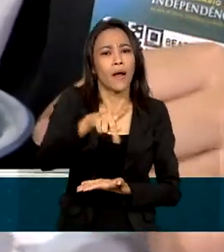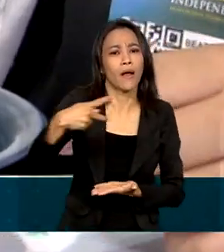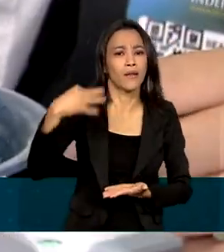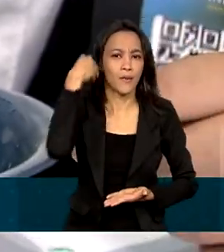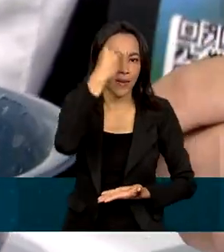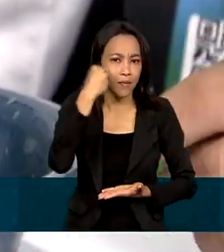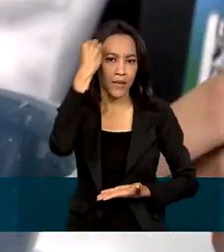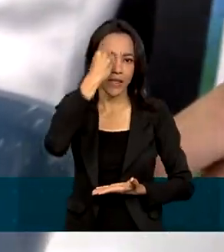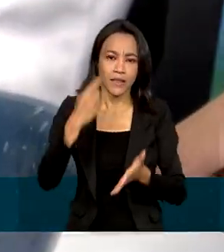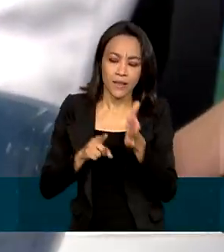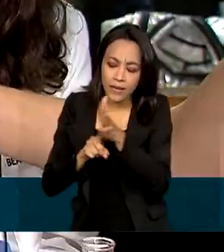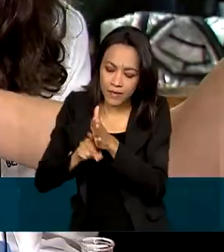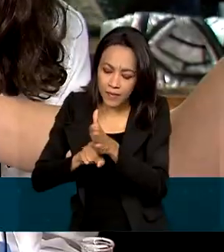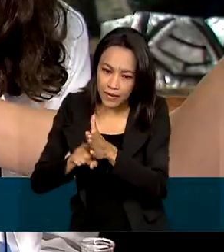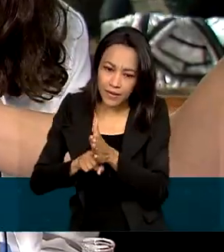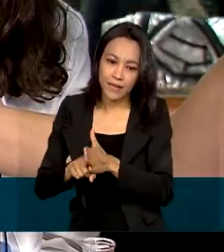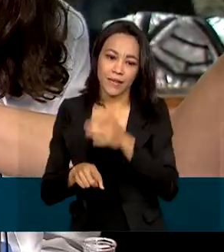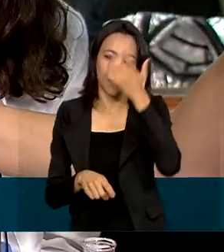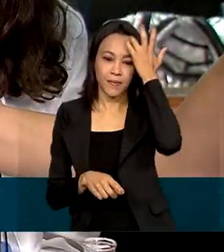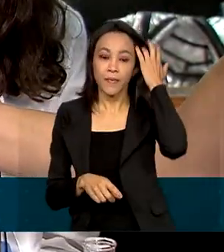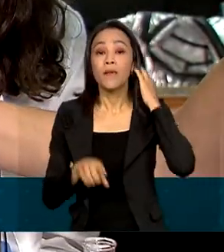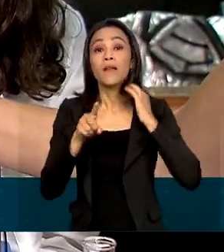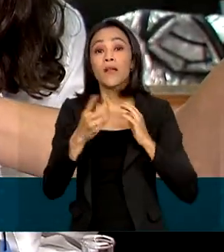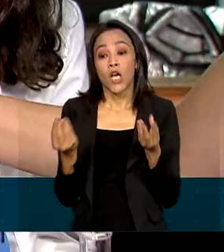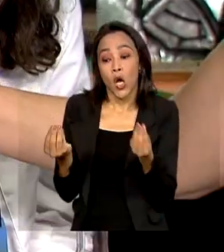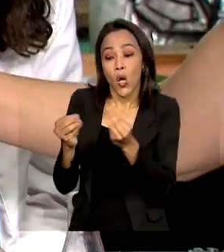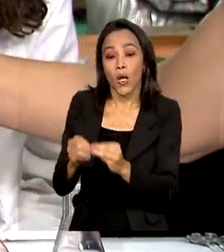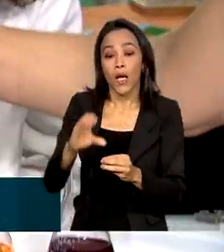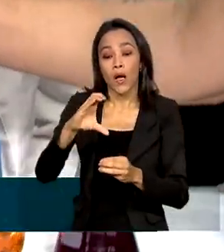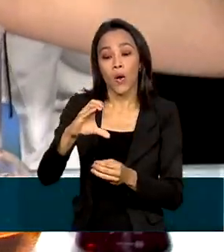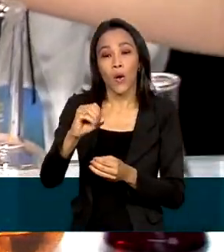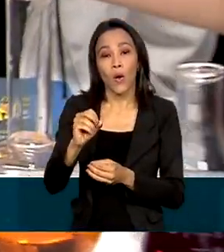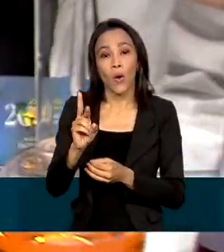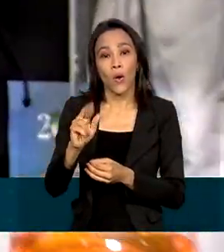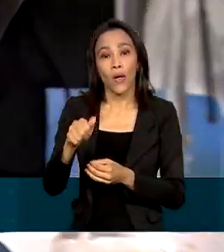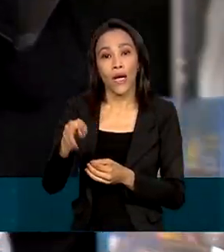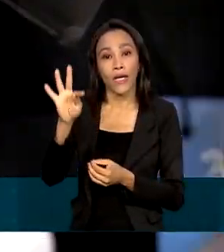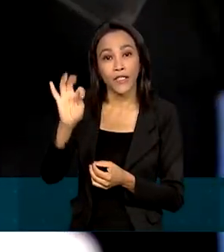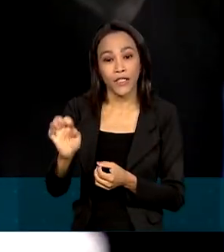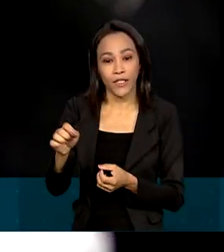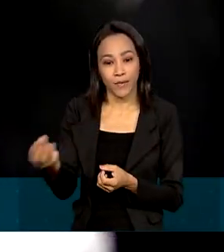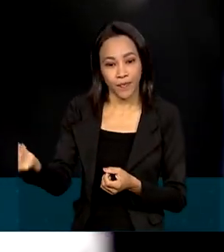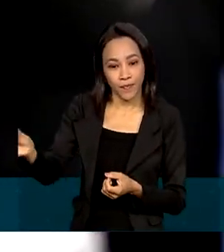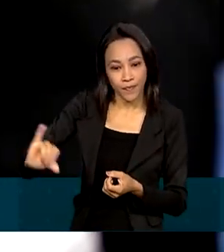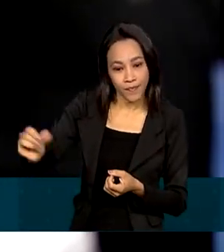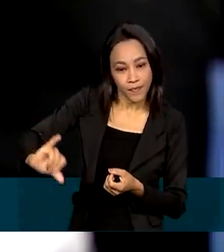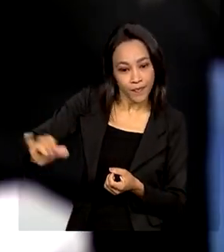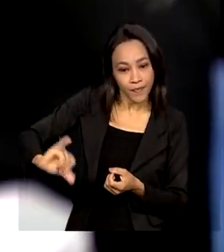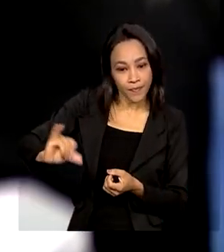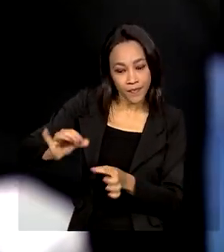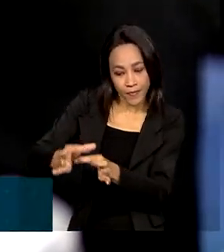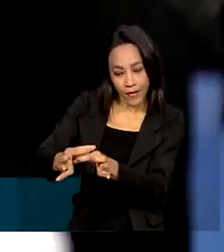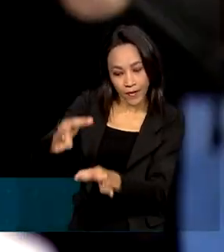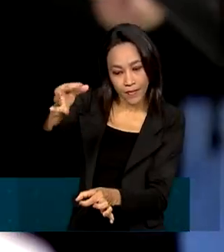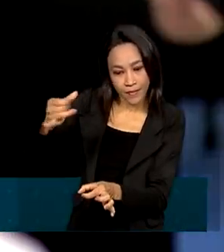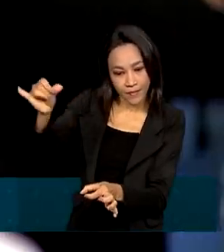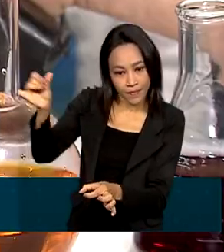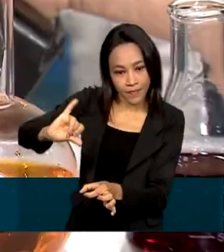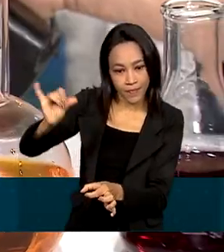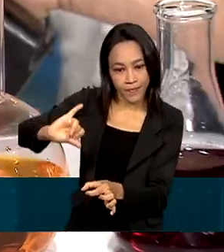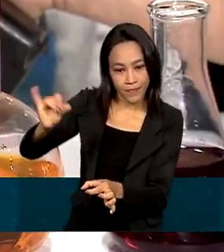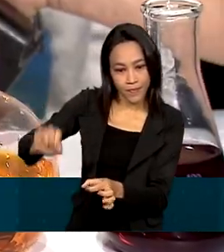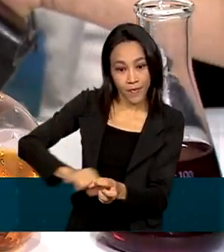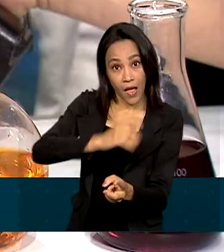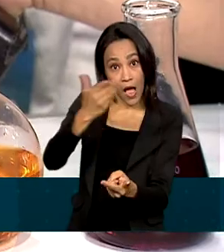ser cientista. Vou colocar o corante. Corante. Um pouquinho, né?